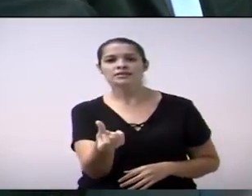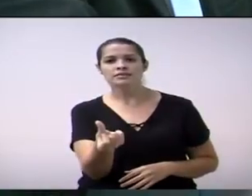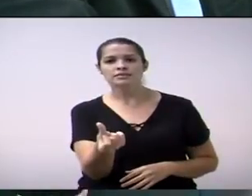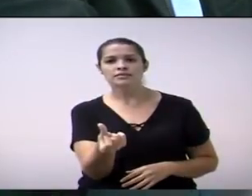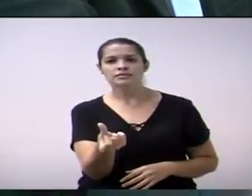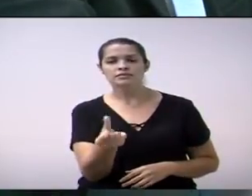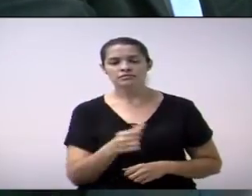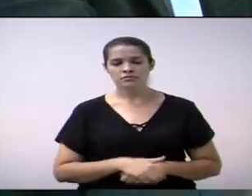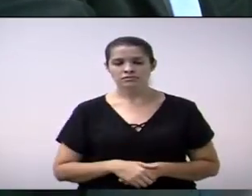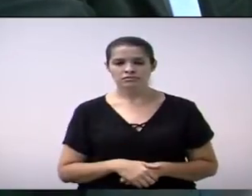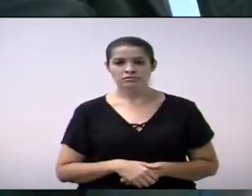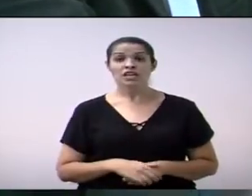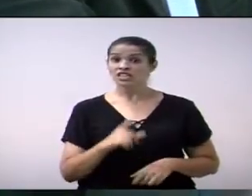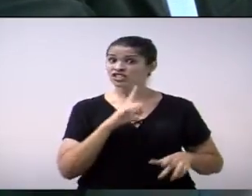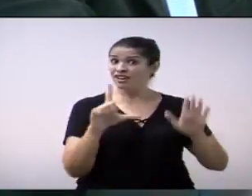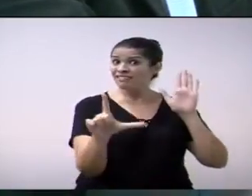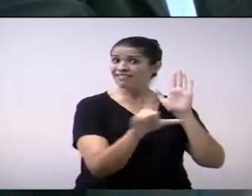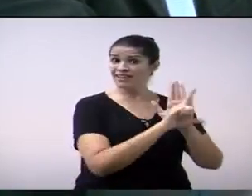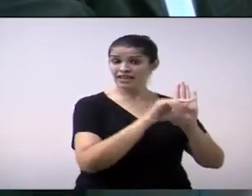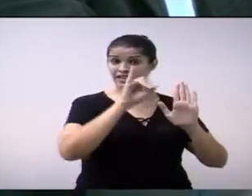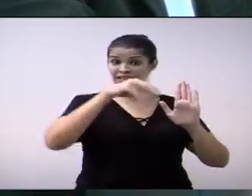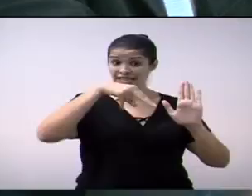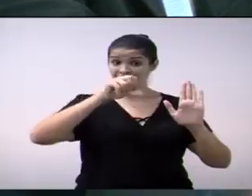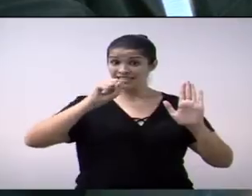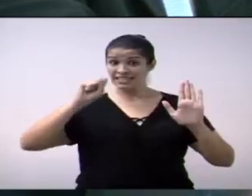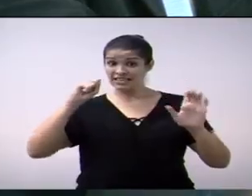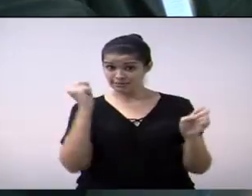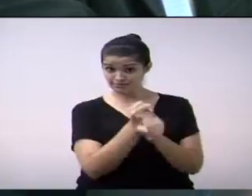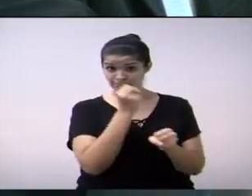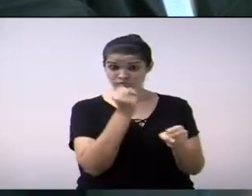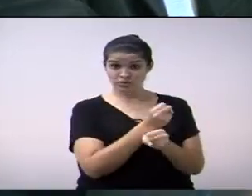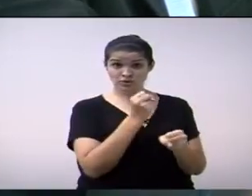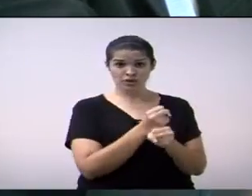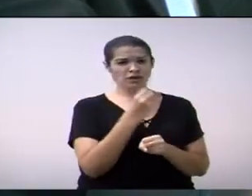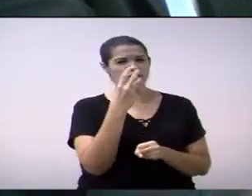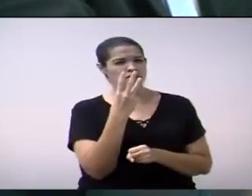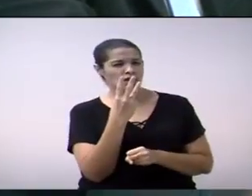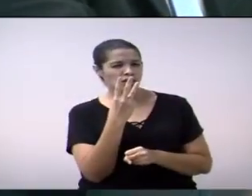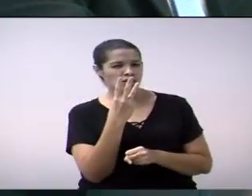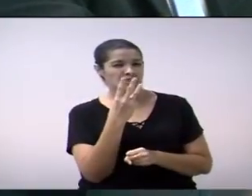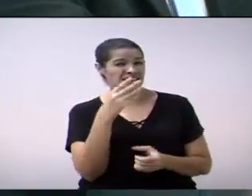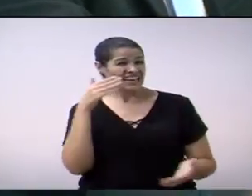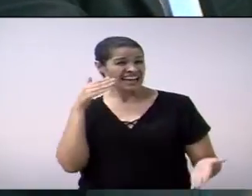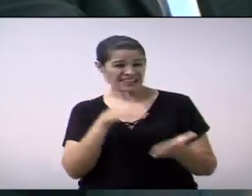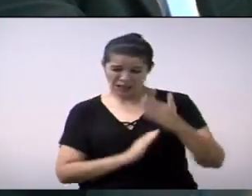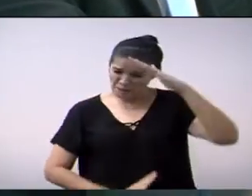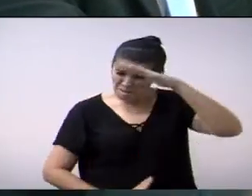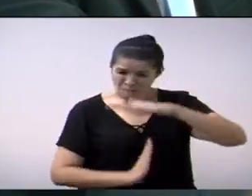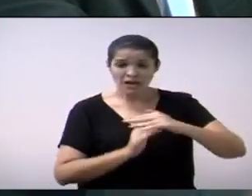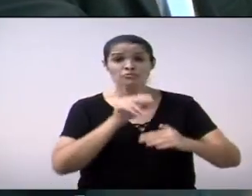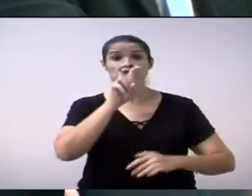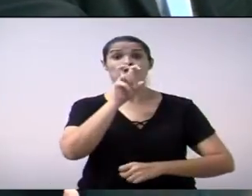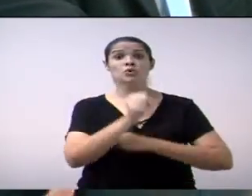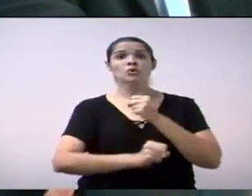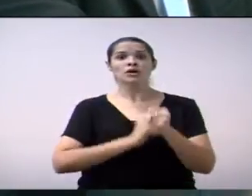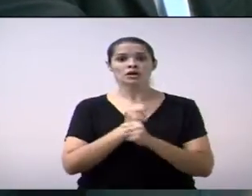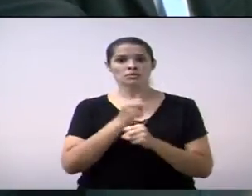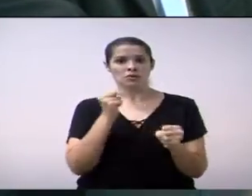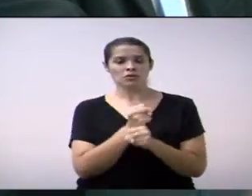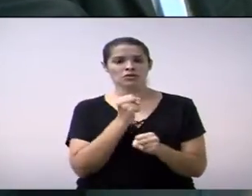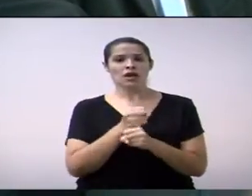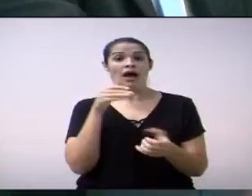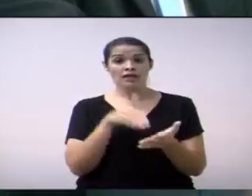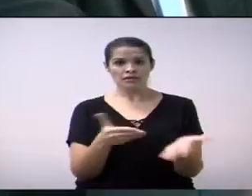lei, de 3 a 5 anos para fazer uma agência aqui. O tempo dele já explodiu e até agora